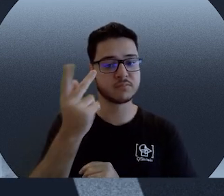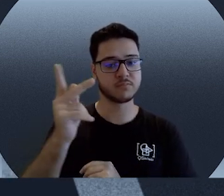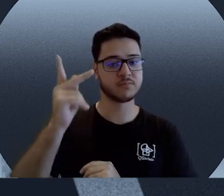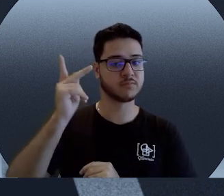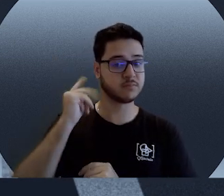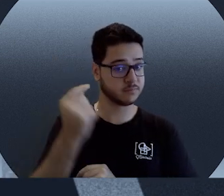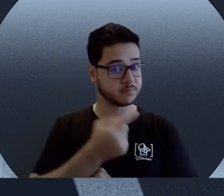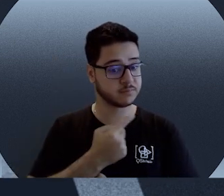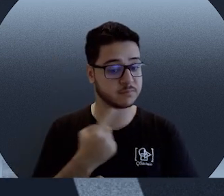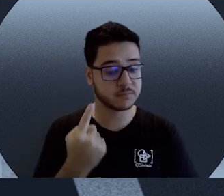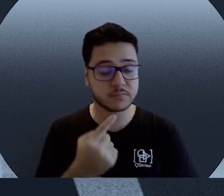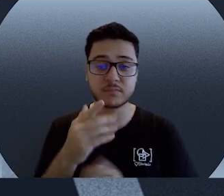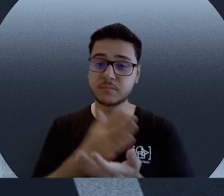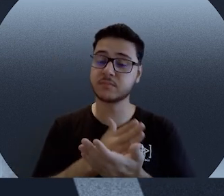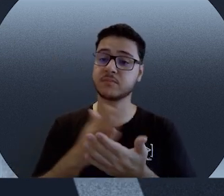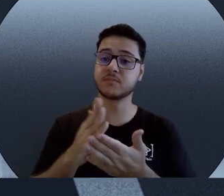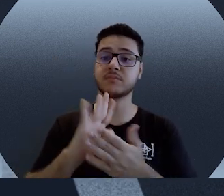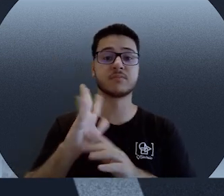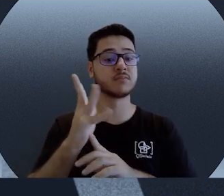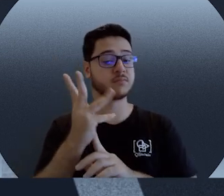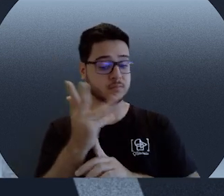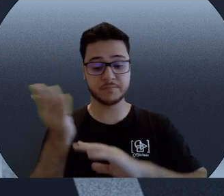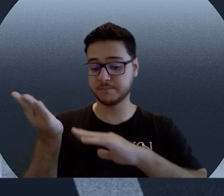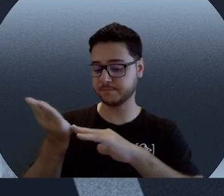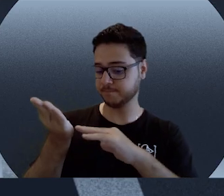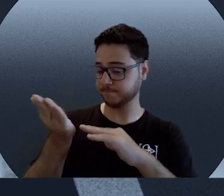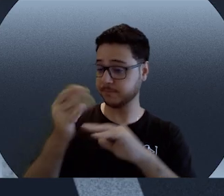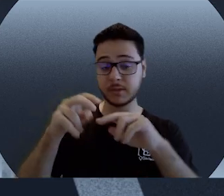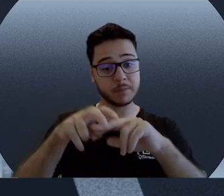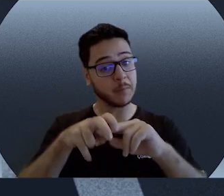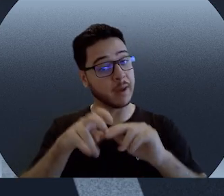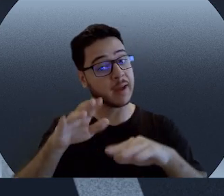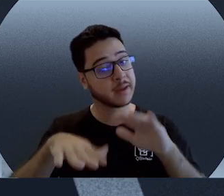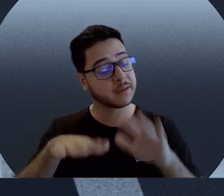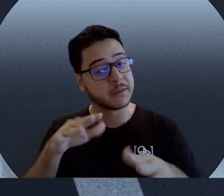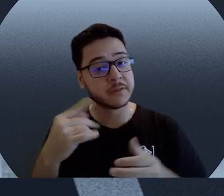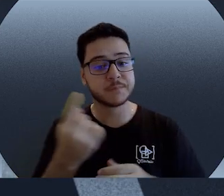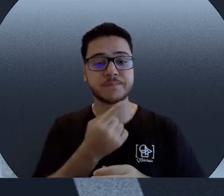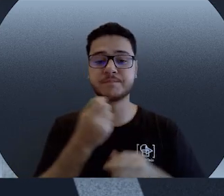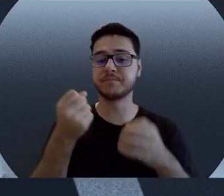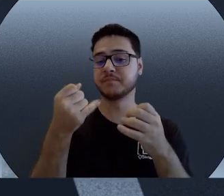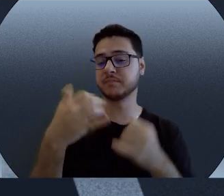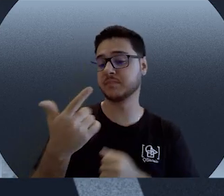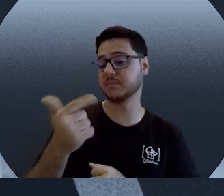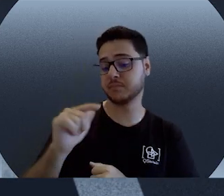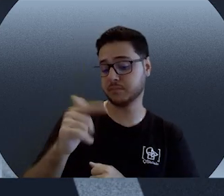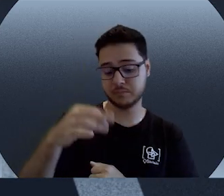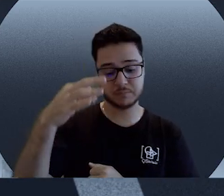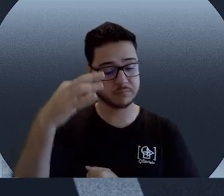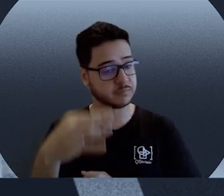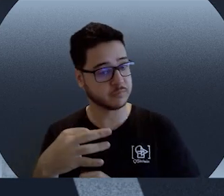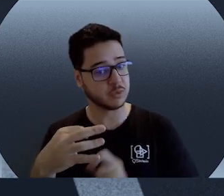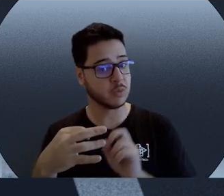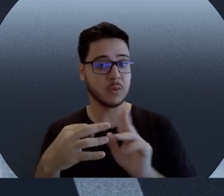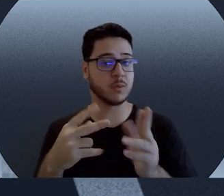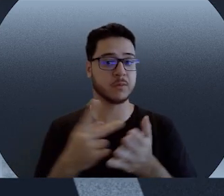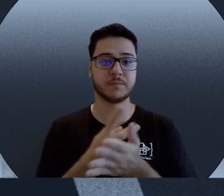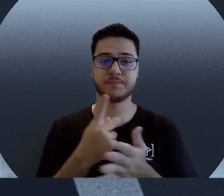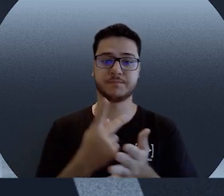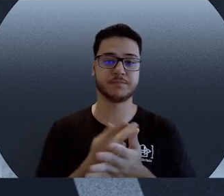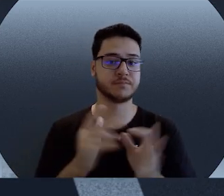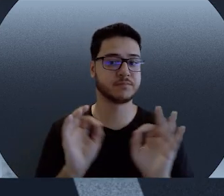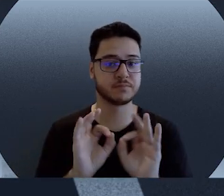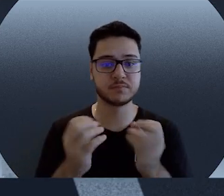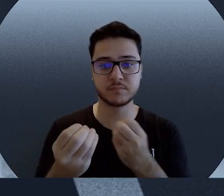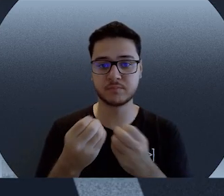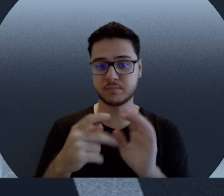carregamos, é que nós iremos interpretar a arte contemporânea. É por isso que às vezes a gente diz que não existe um certo ou um errado